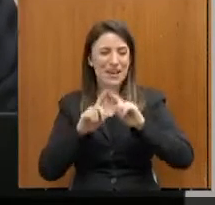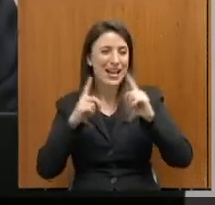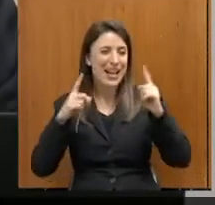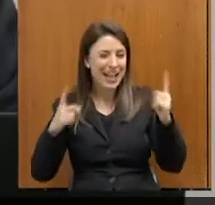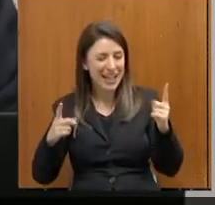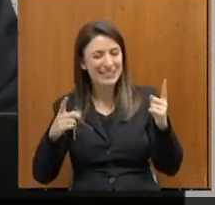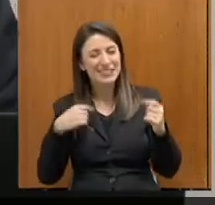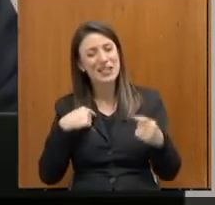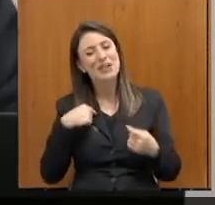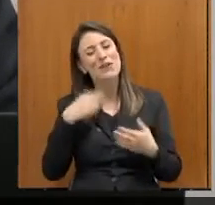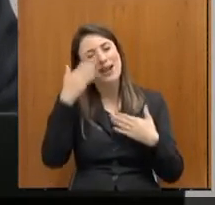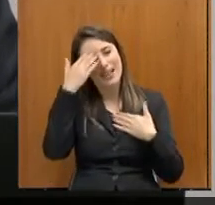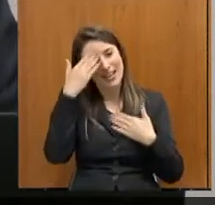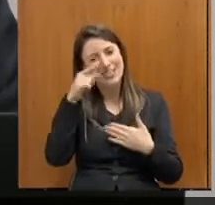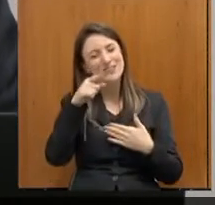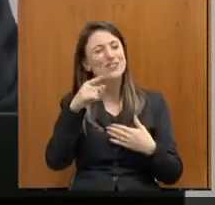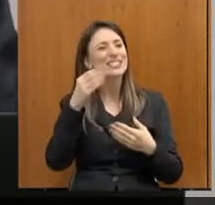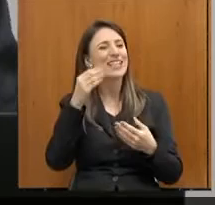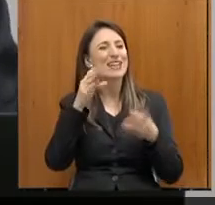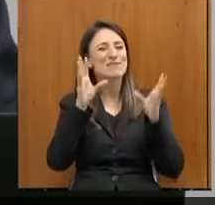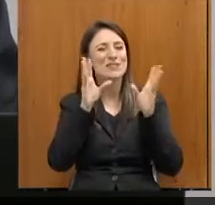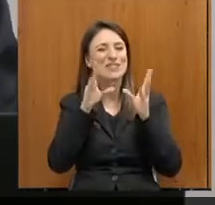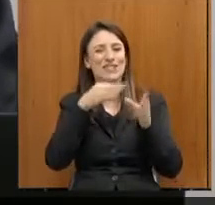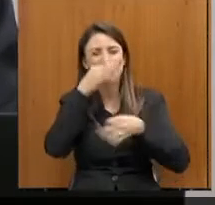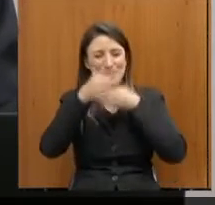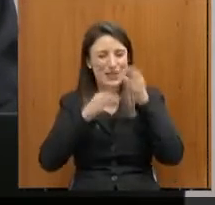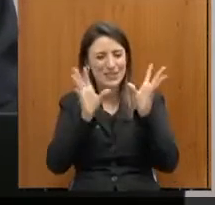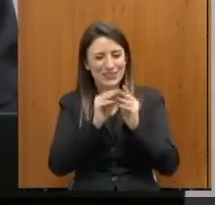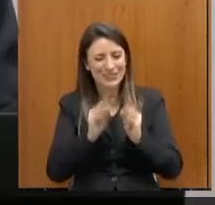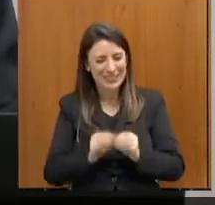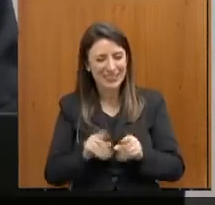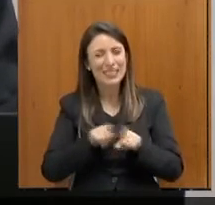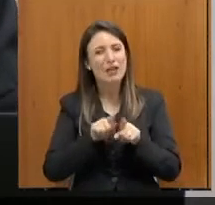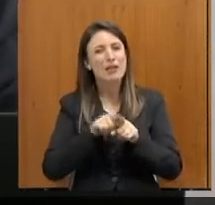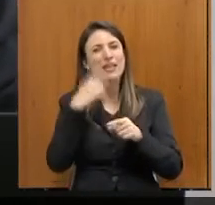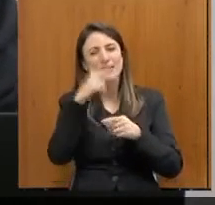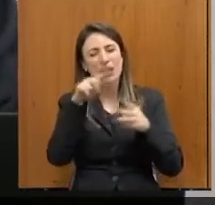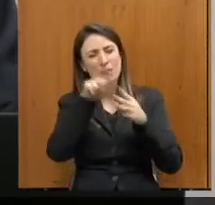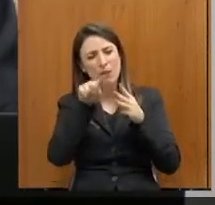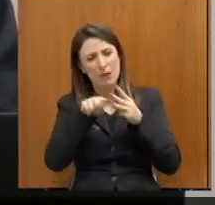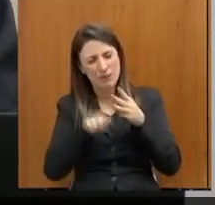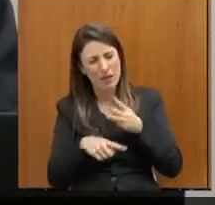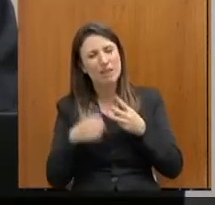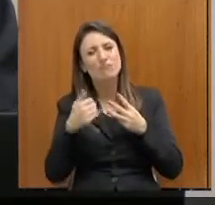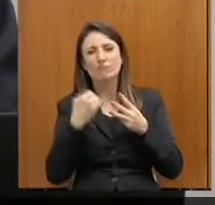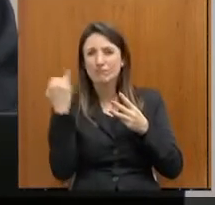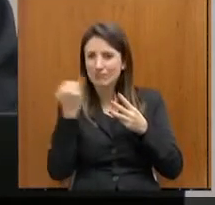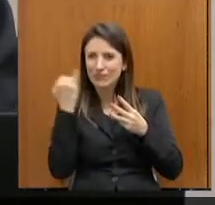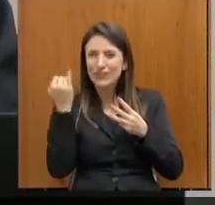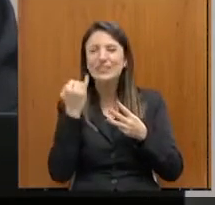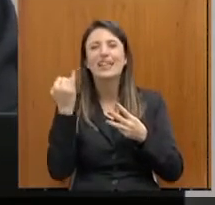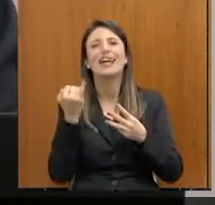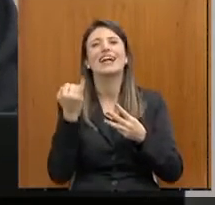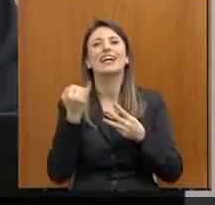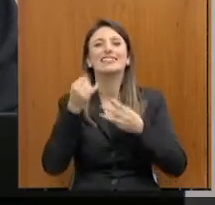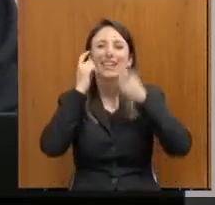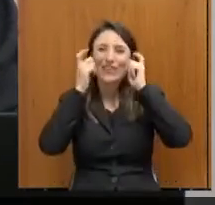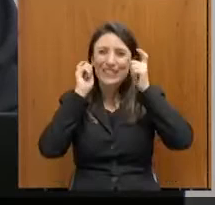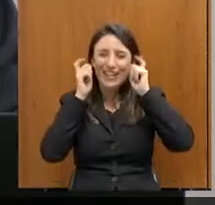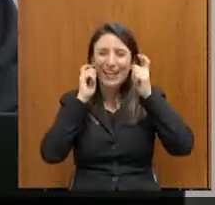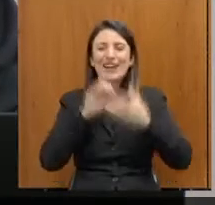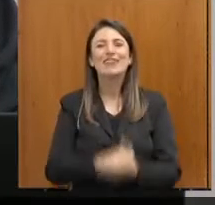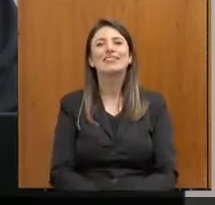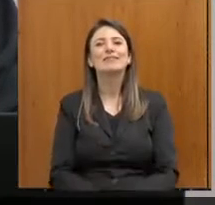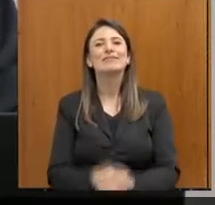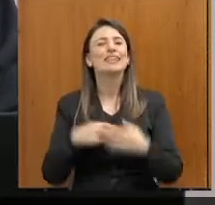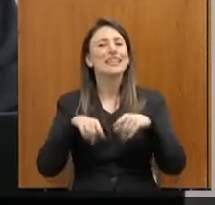pela forma sucinta e temos questionamento tão importantes para engrandecer essa nossa reunião e passo em